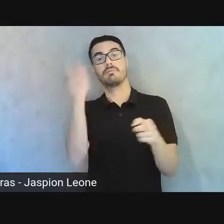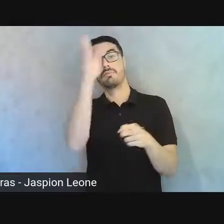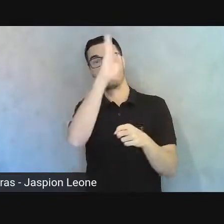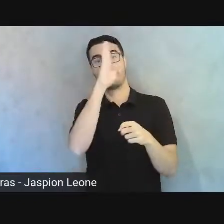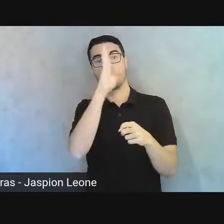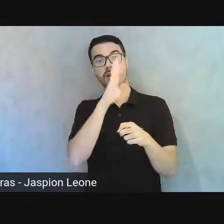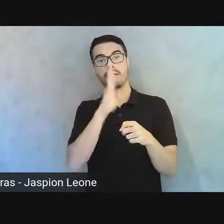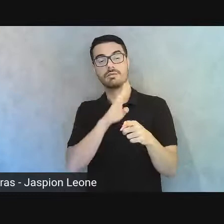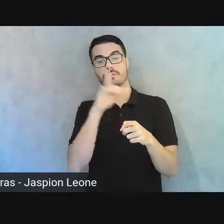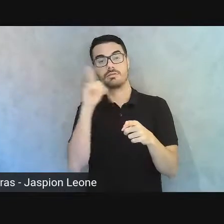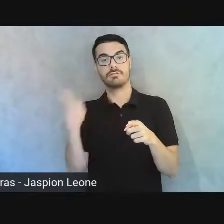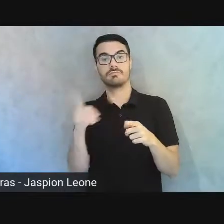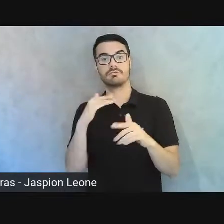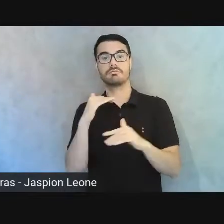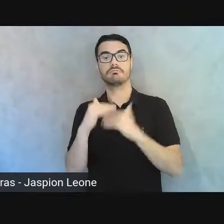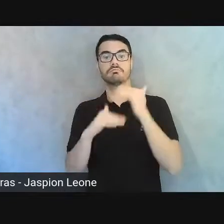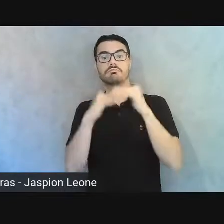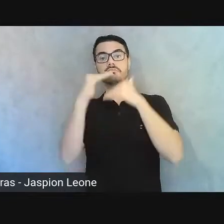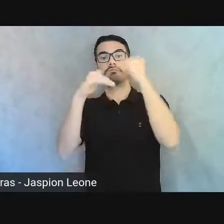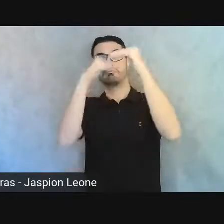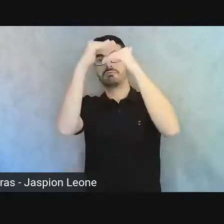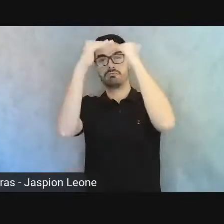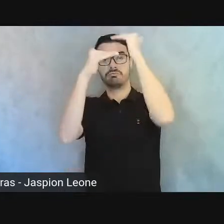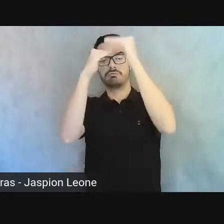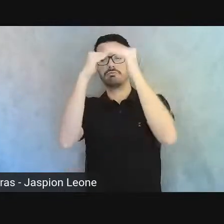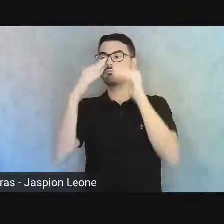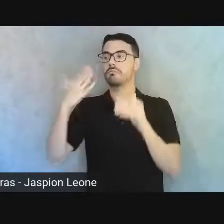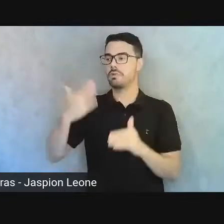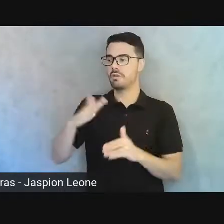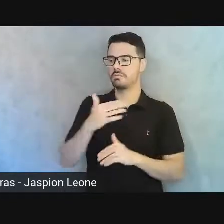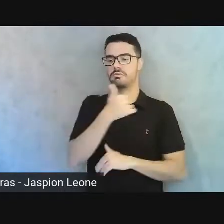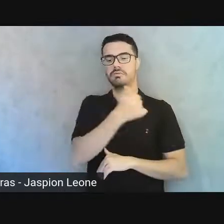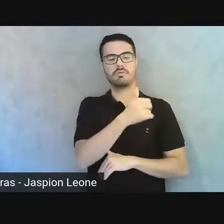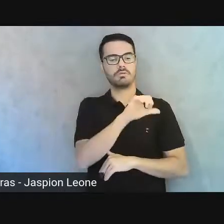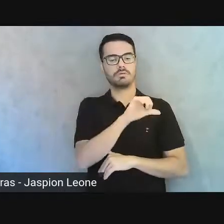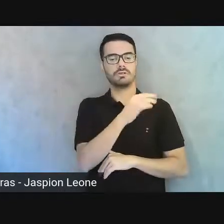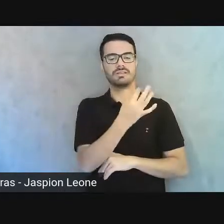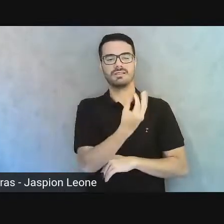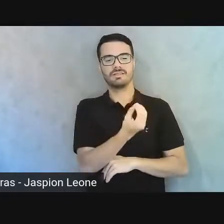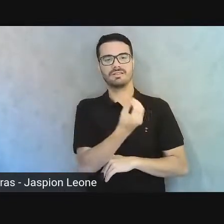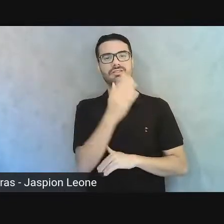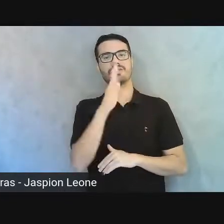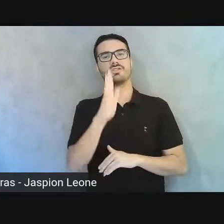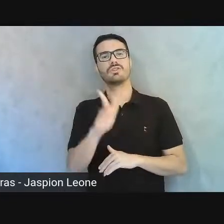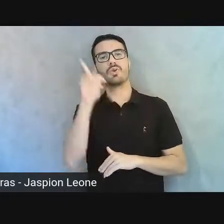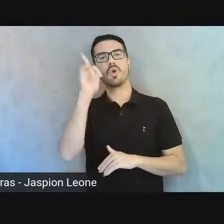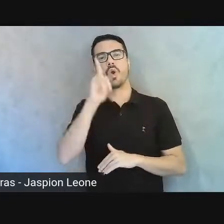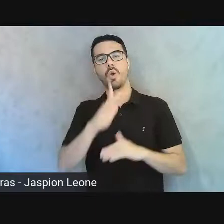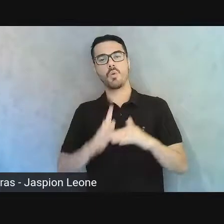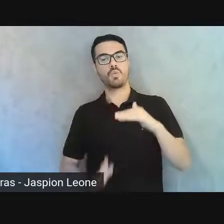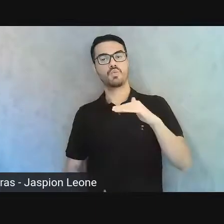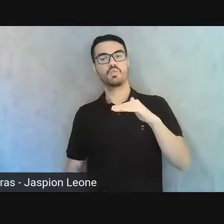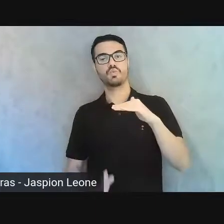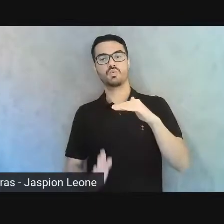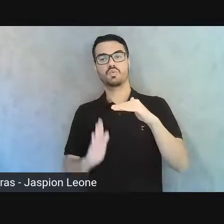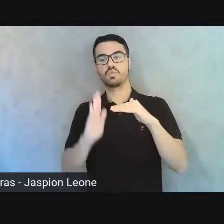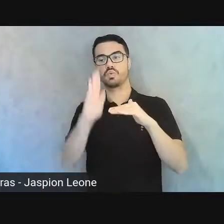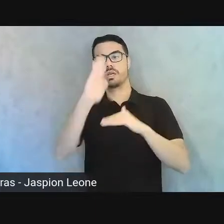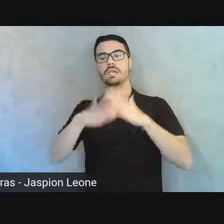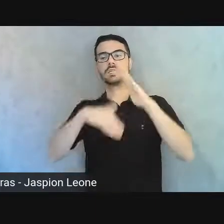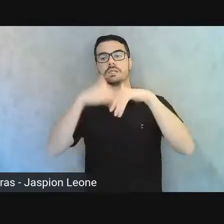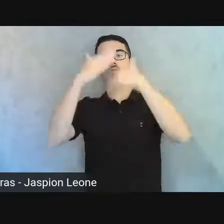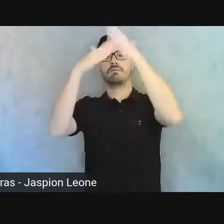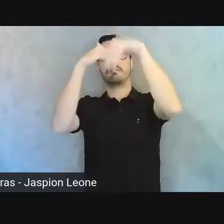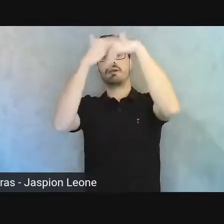bastante nessa nova abordagem desde a década de 60 e ter até alcançado um ápice de desenvolvimento